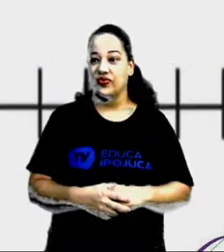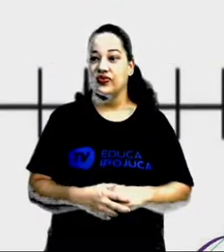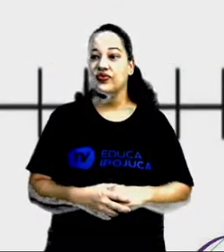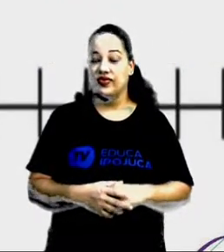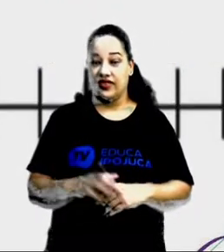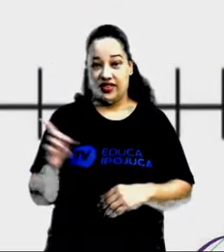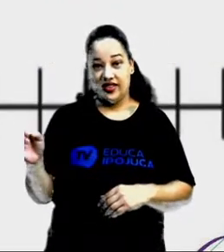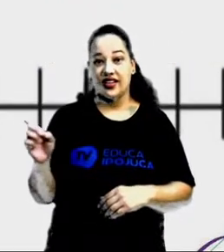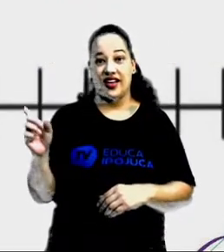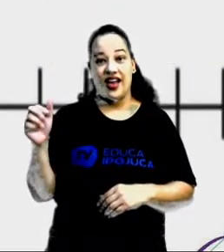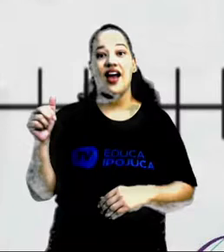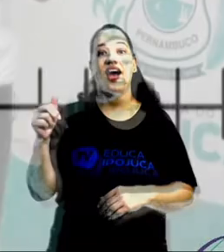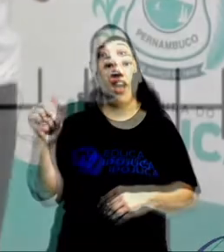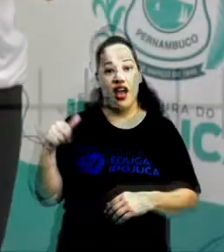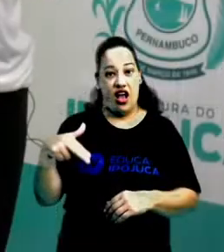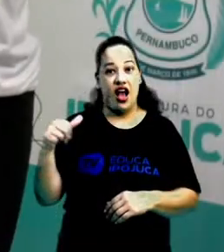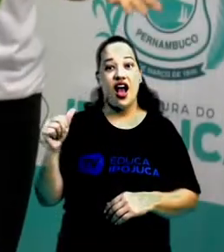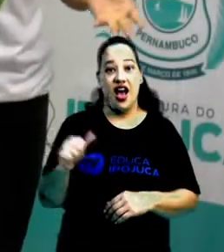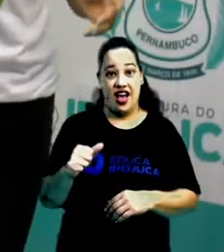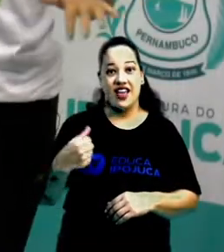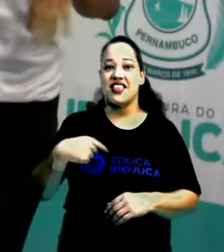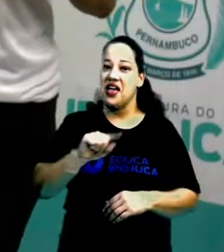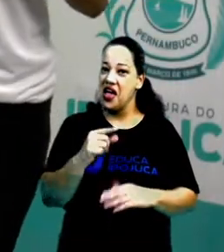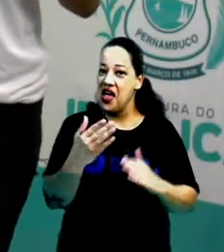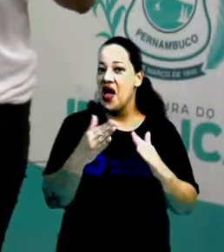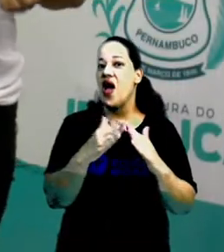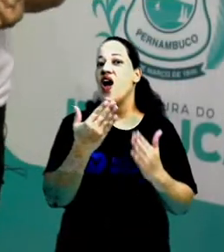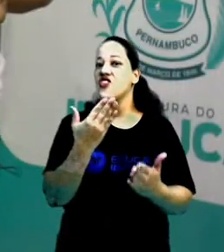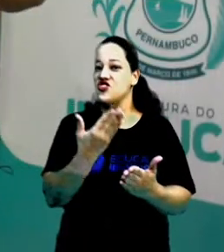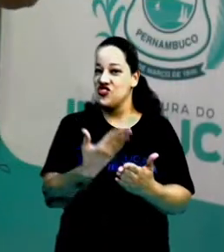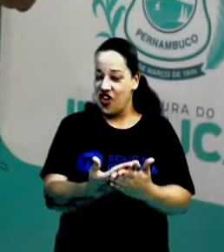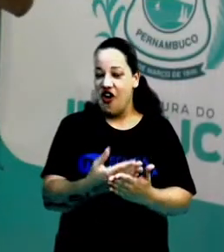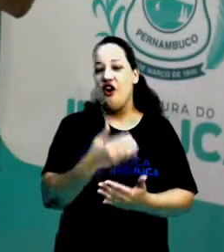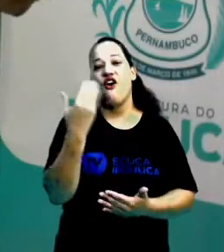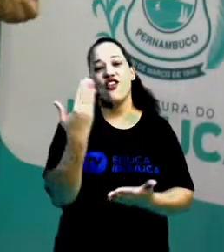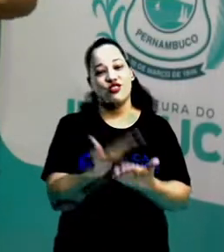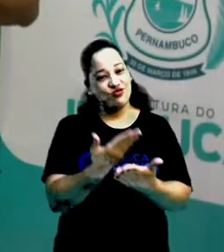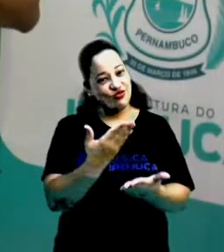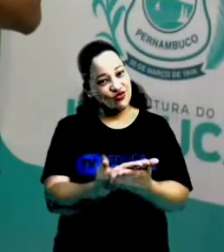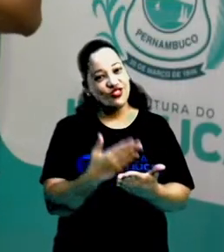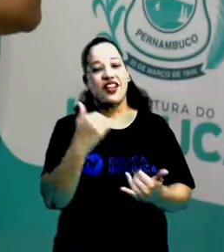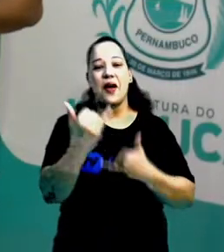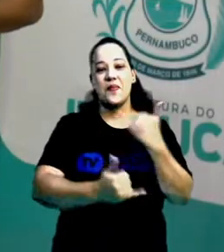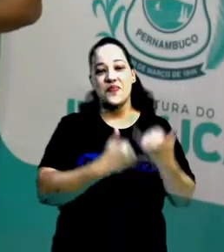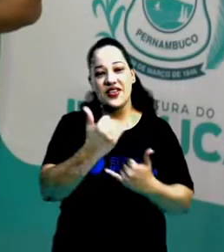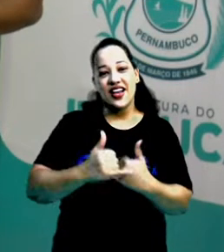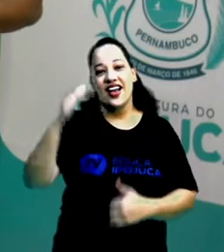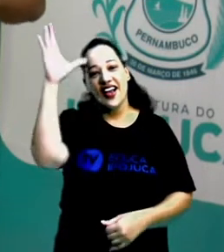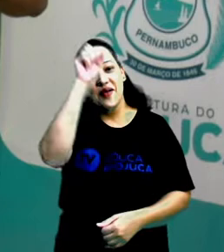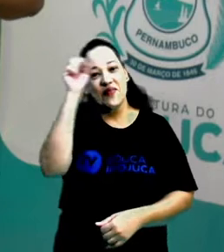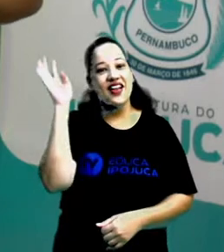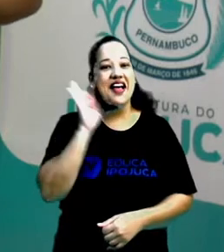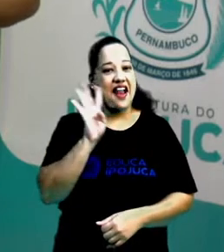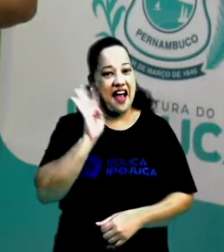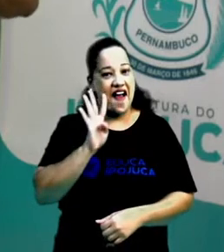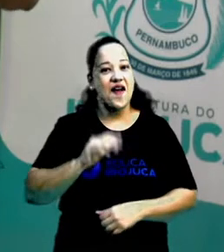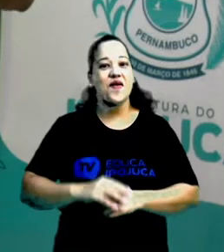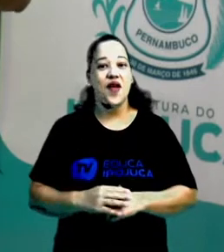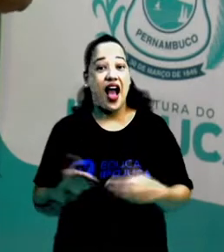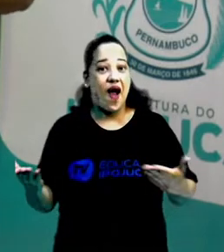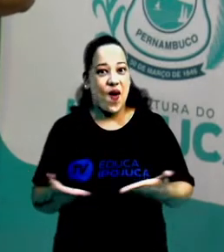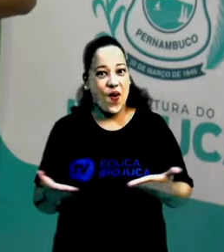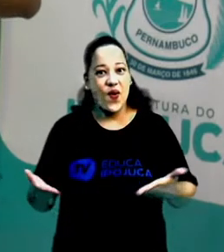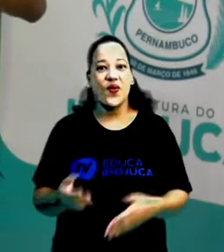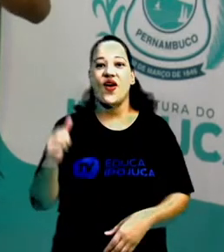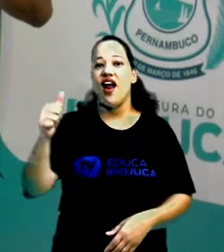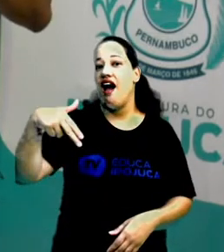Ana chegou na escola. Ela está estudando, brincando e aprendendo muitas coisas legais. Agora,